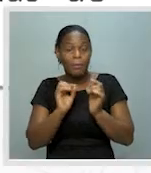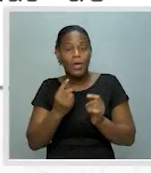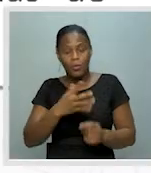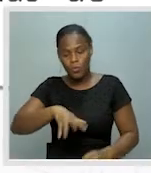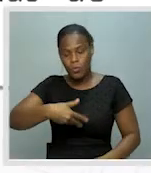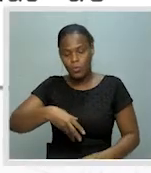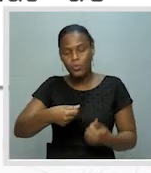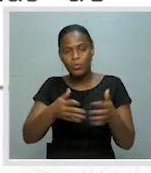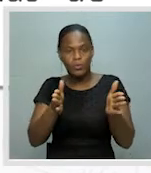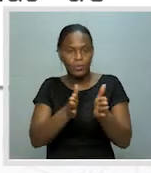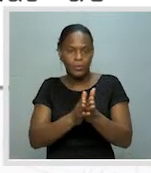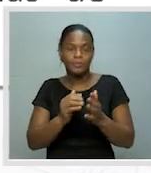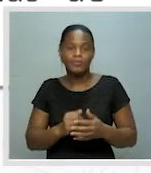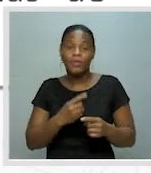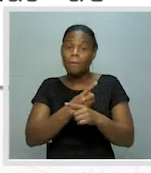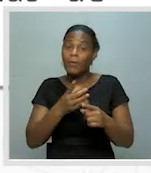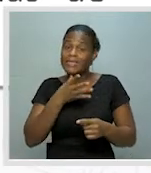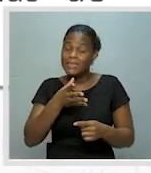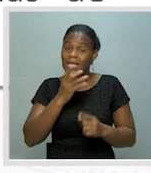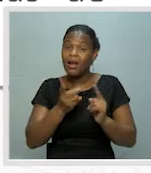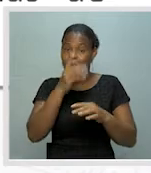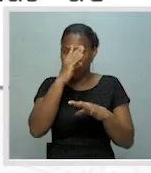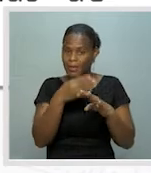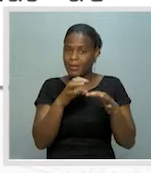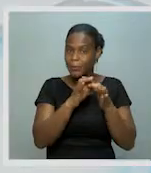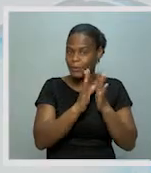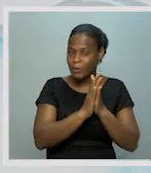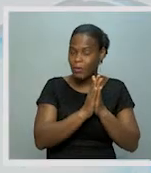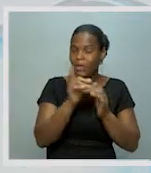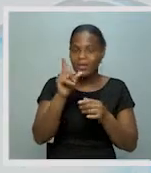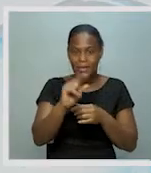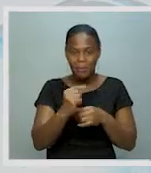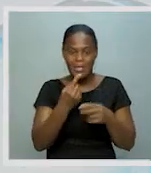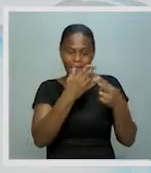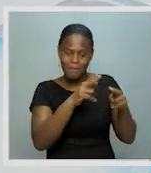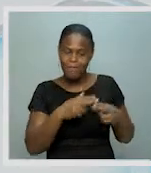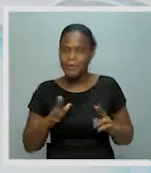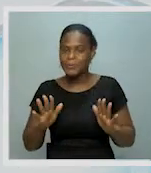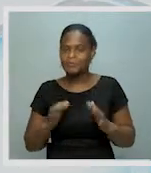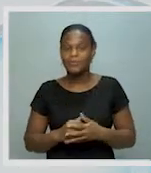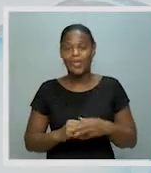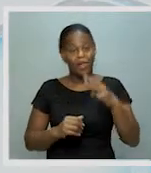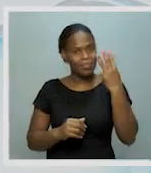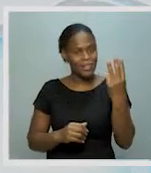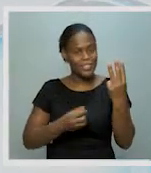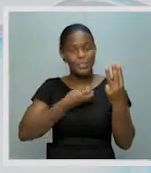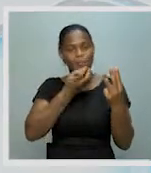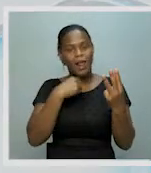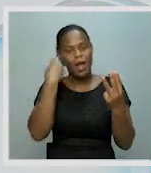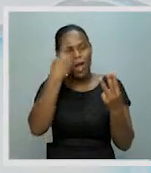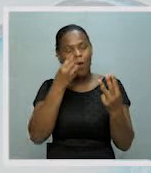pelo mundo todo. Daí, dizemos que o fenômeno religioso é também diverso. Já vimos 3